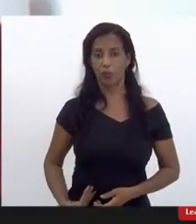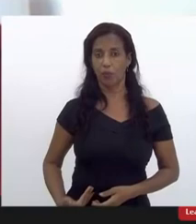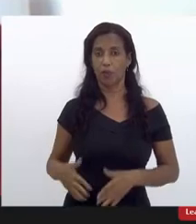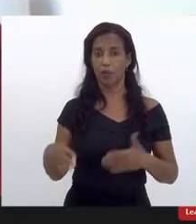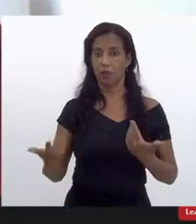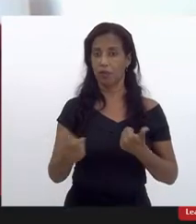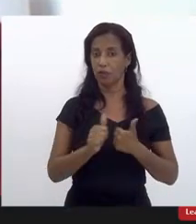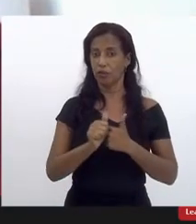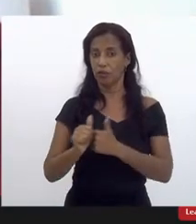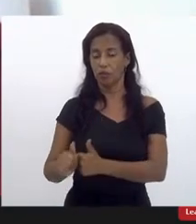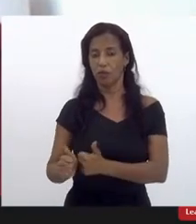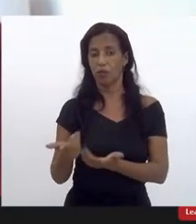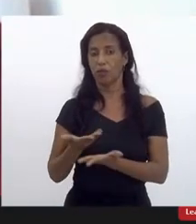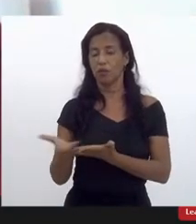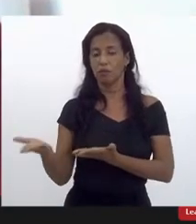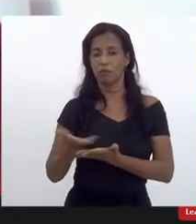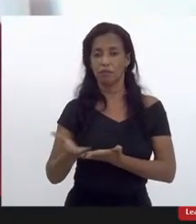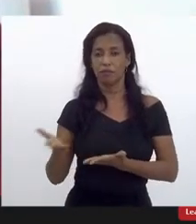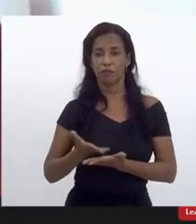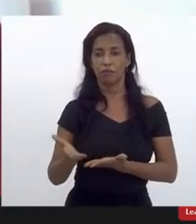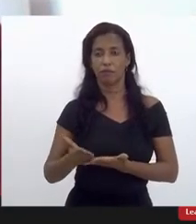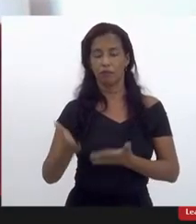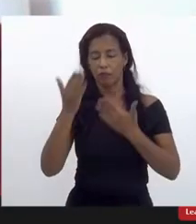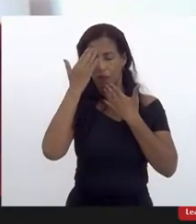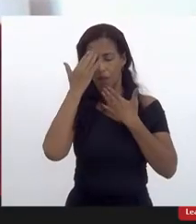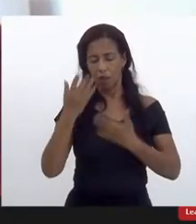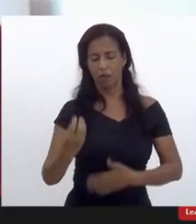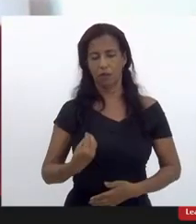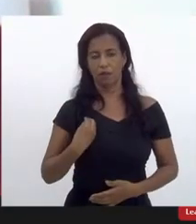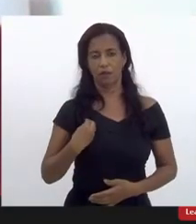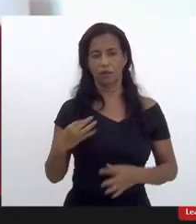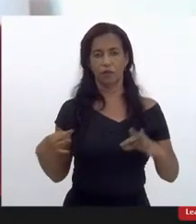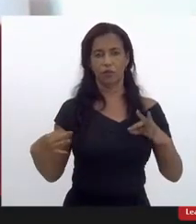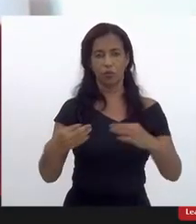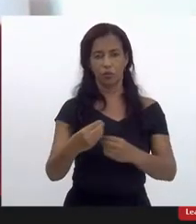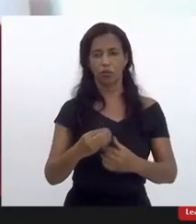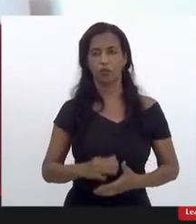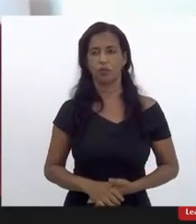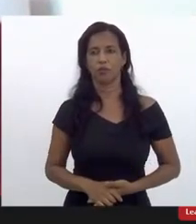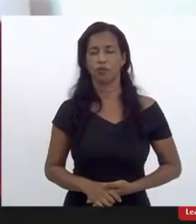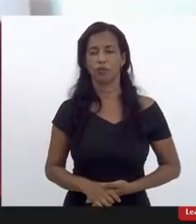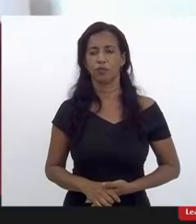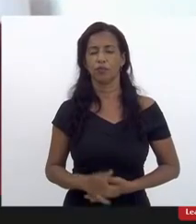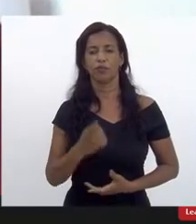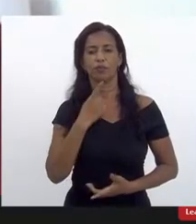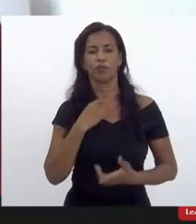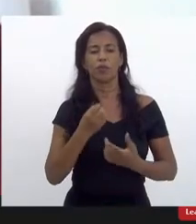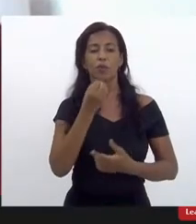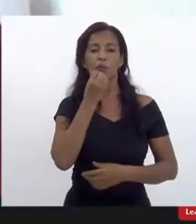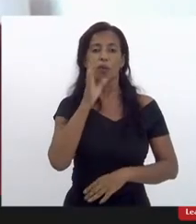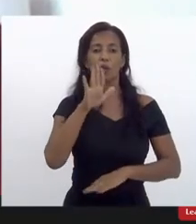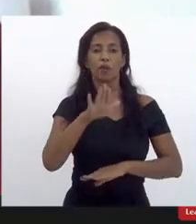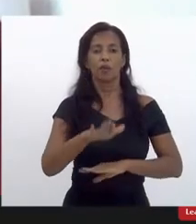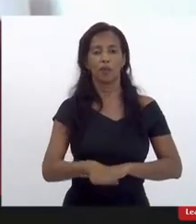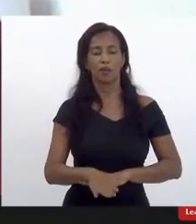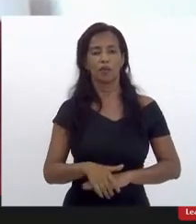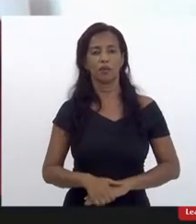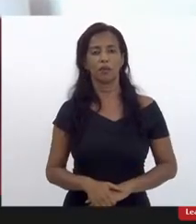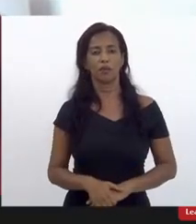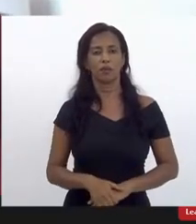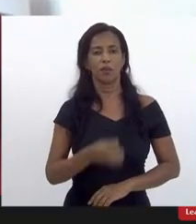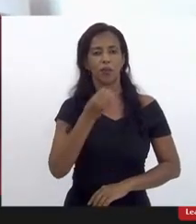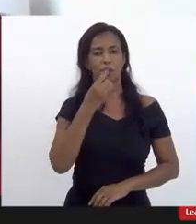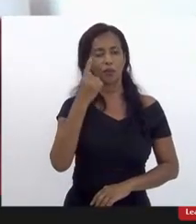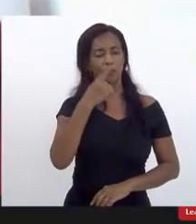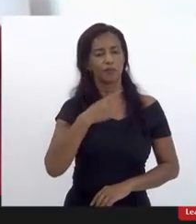gente segue com esses encaminhamentos. Agradeço a presença de todas e todos e desejo uma boa tarde e bom final